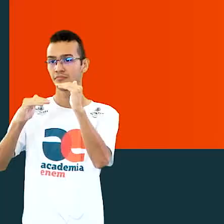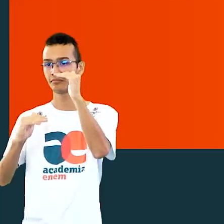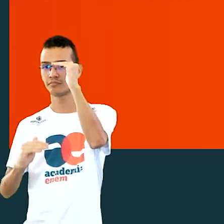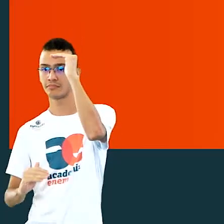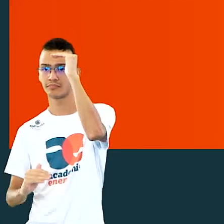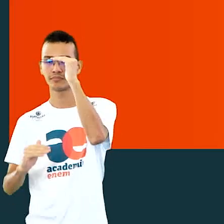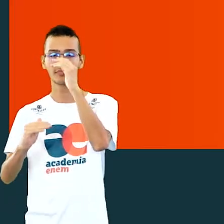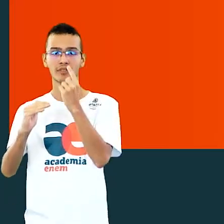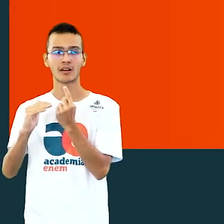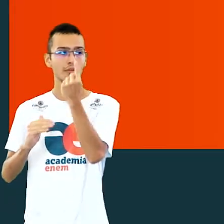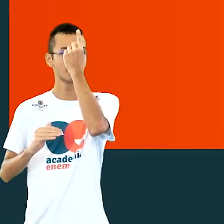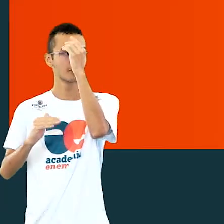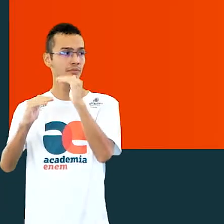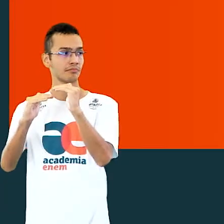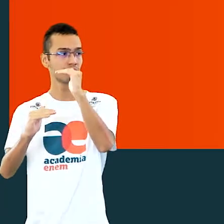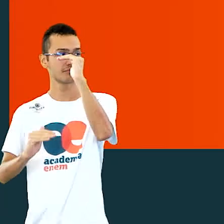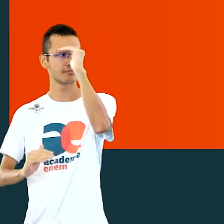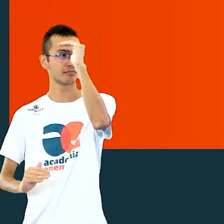haveria